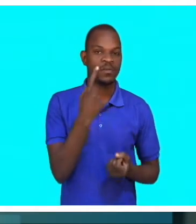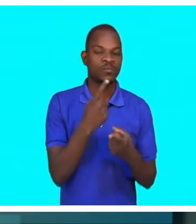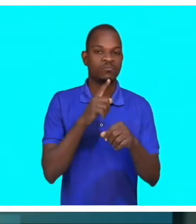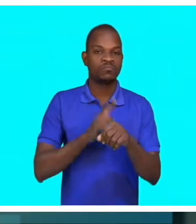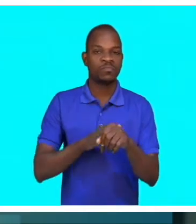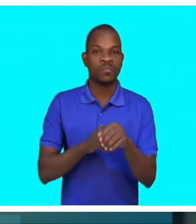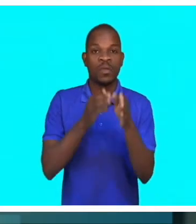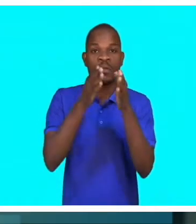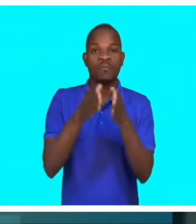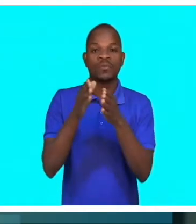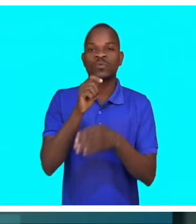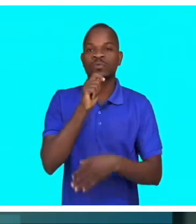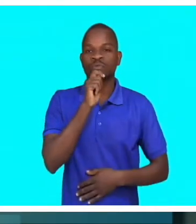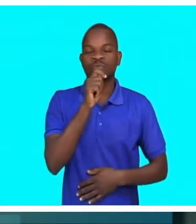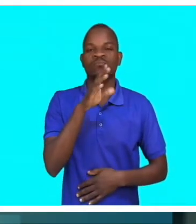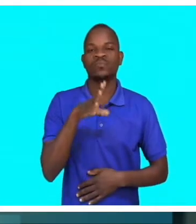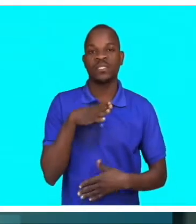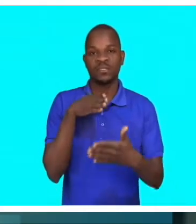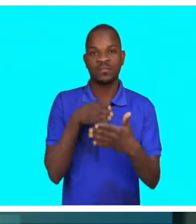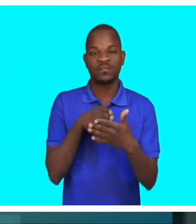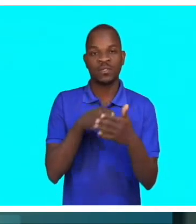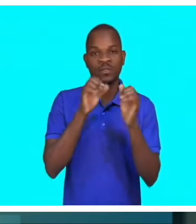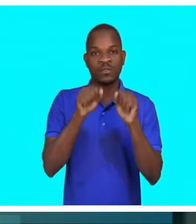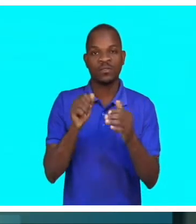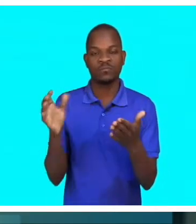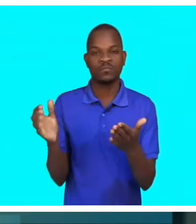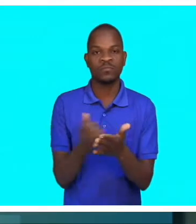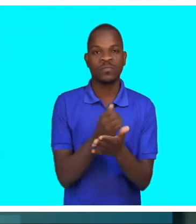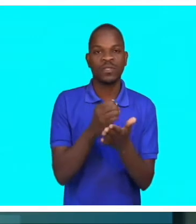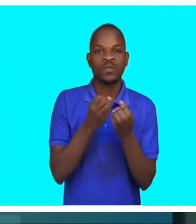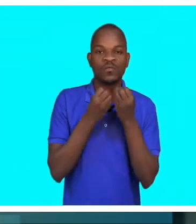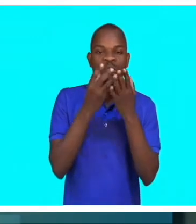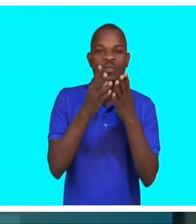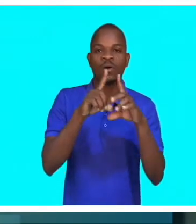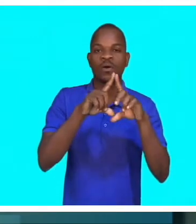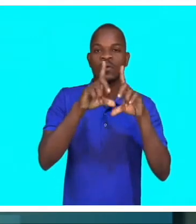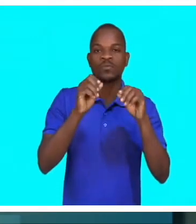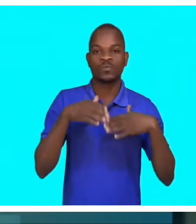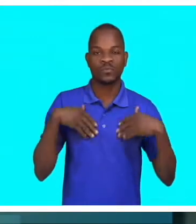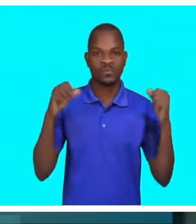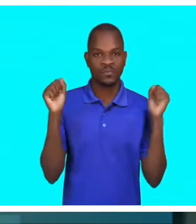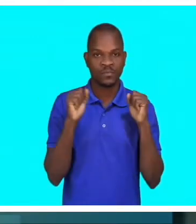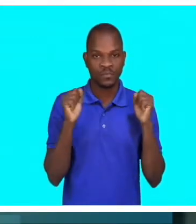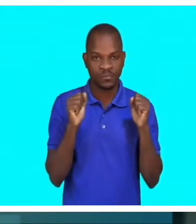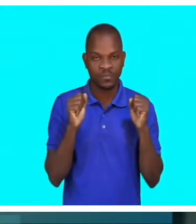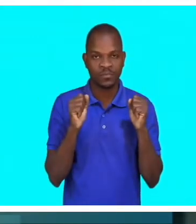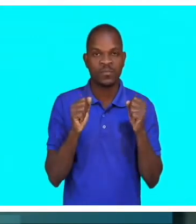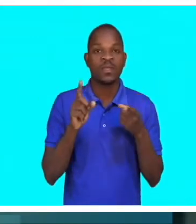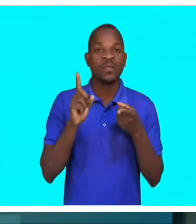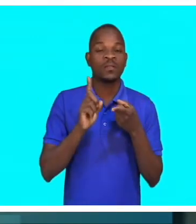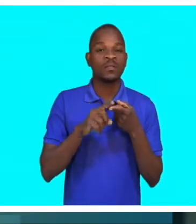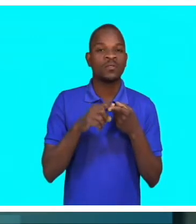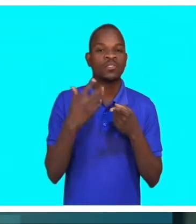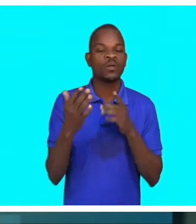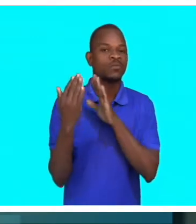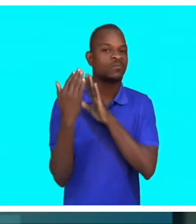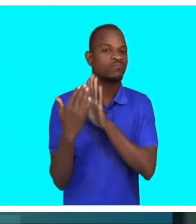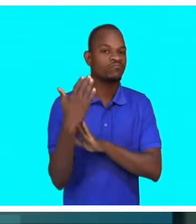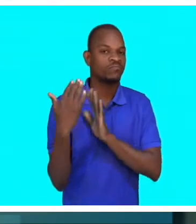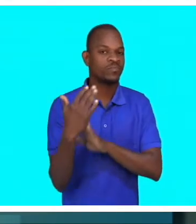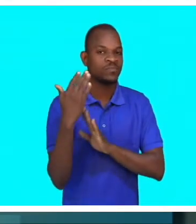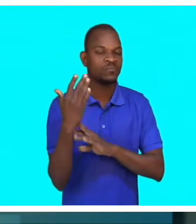momento, o jornalista tem tido dificuldades de ter acesso à informação, sobretudo na área da saúde. Na